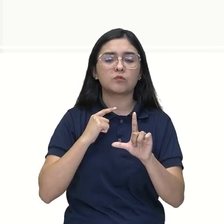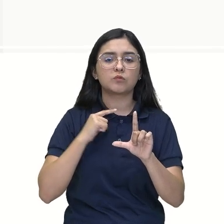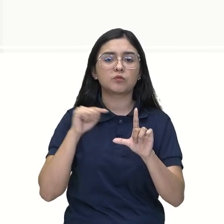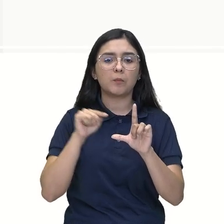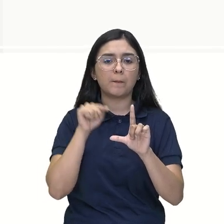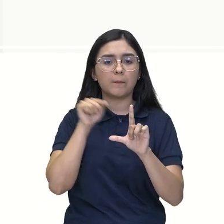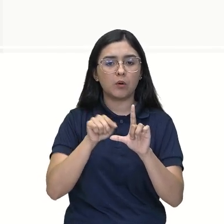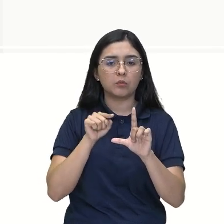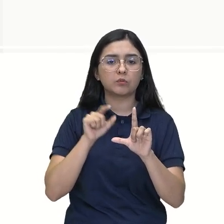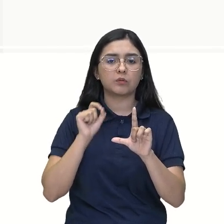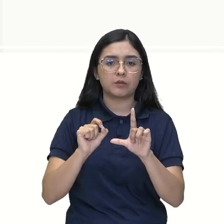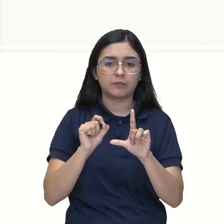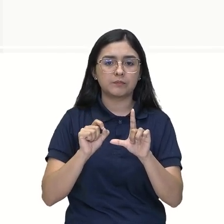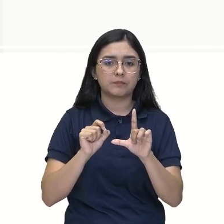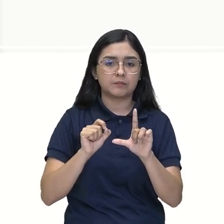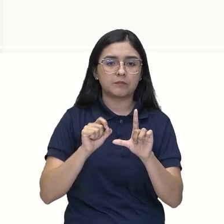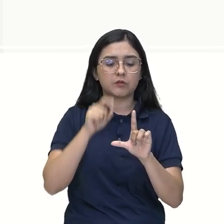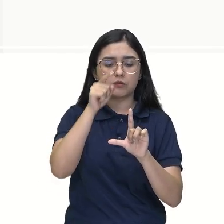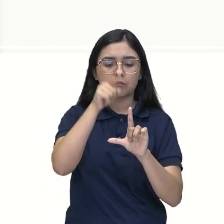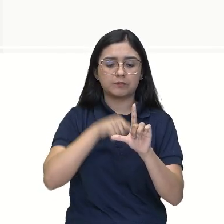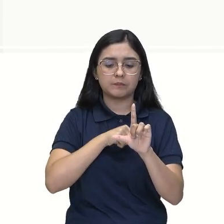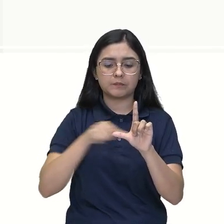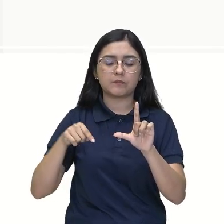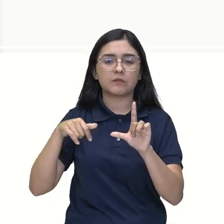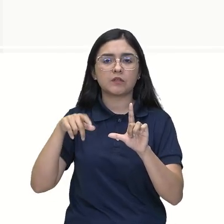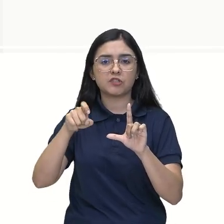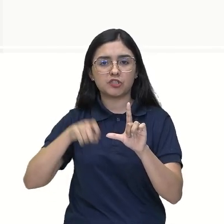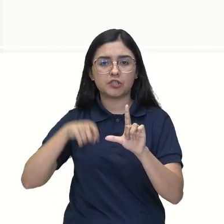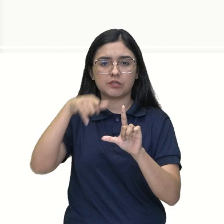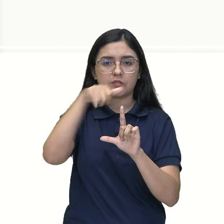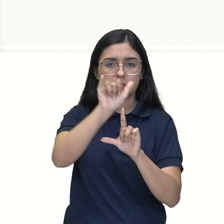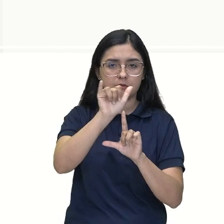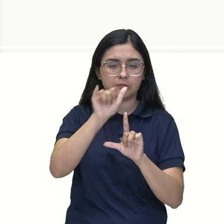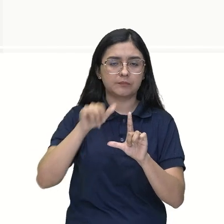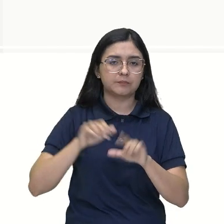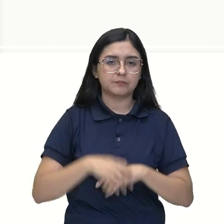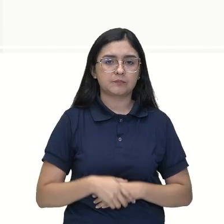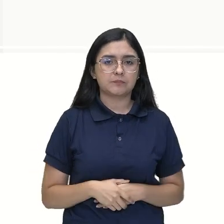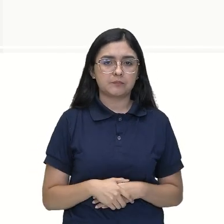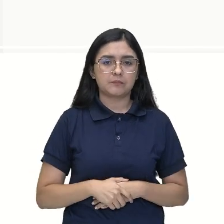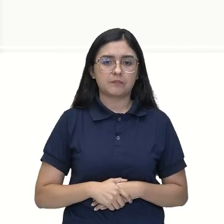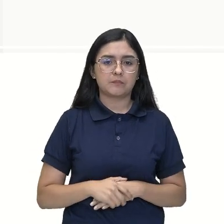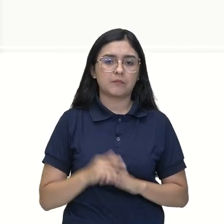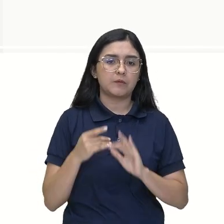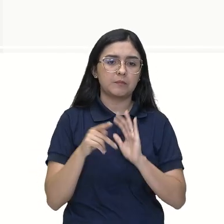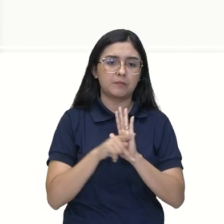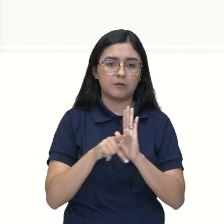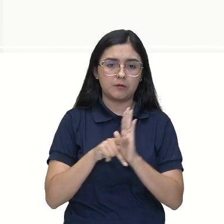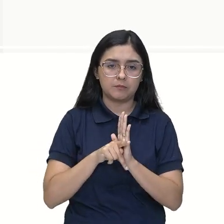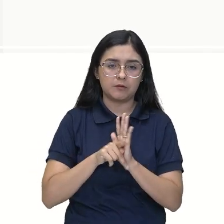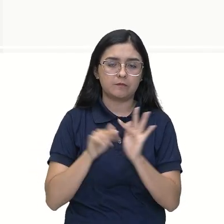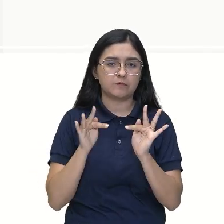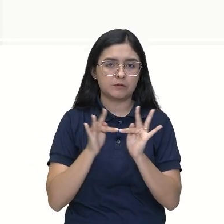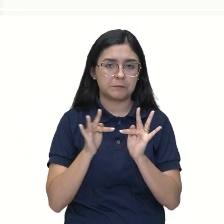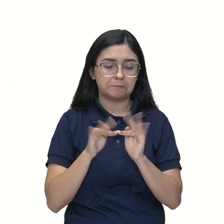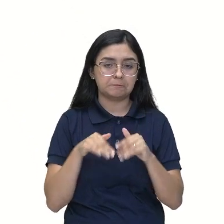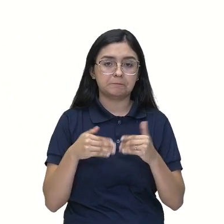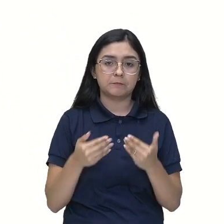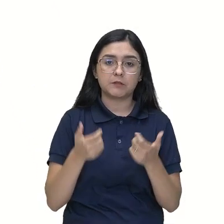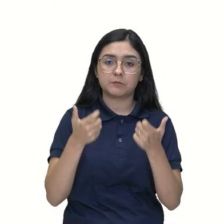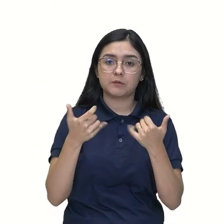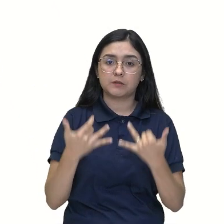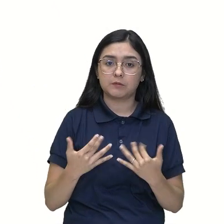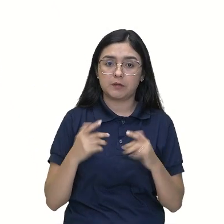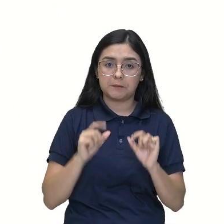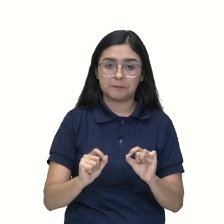pontos de coordenadas x e y que pertencem à função. Então, o que ele está falando para nós, gente, é